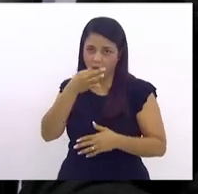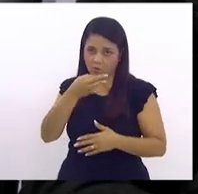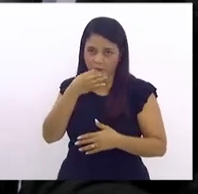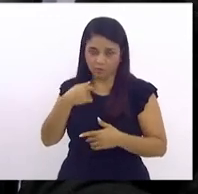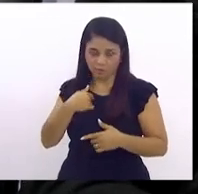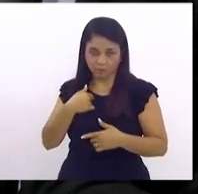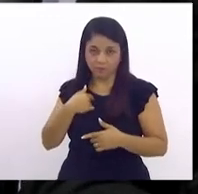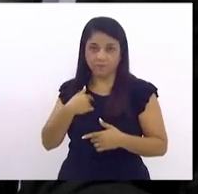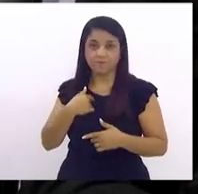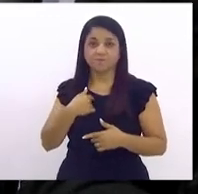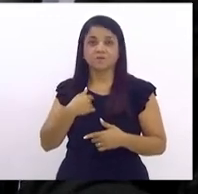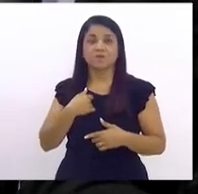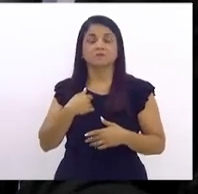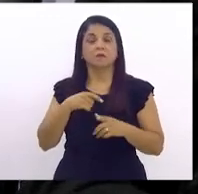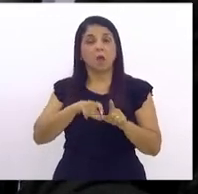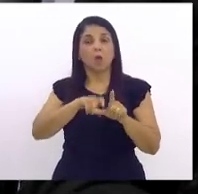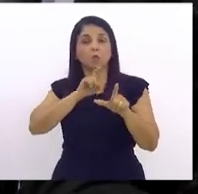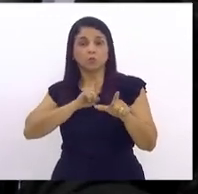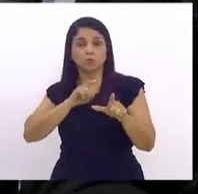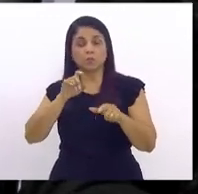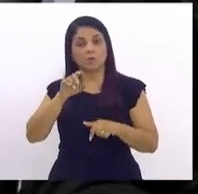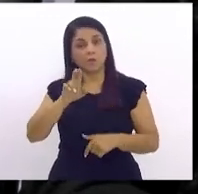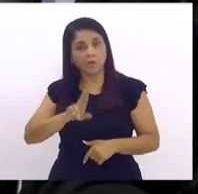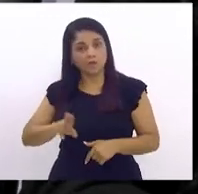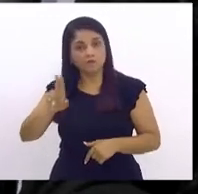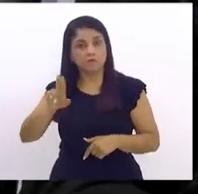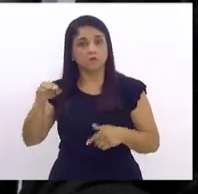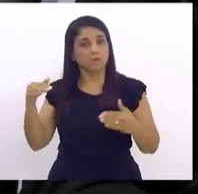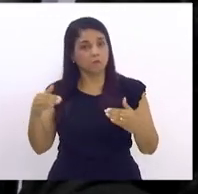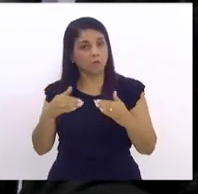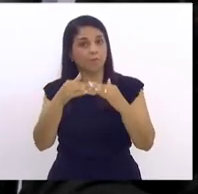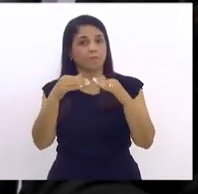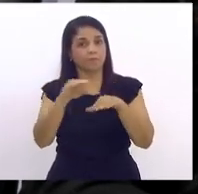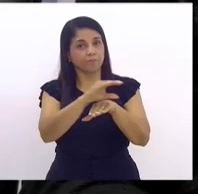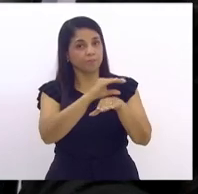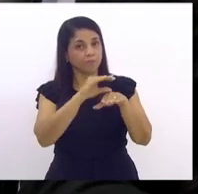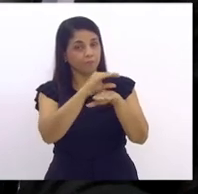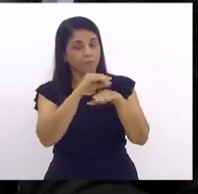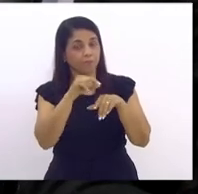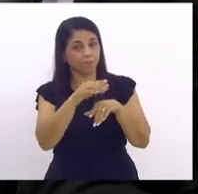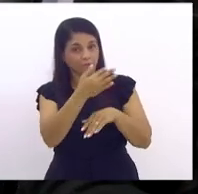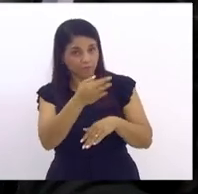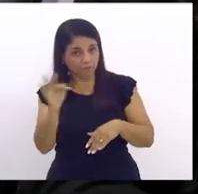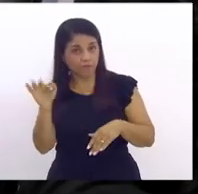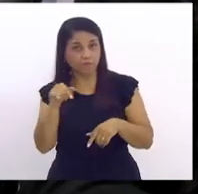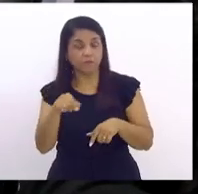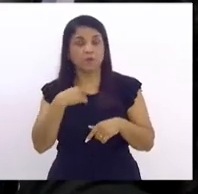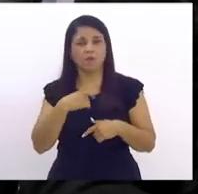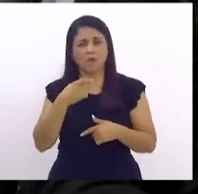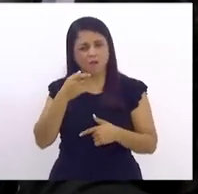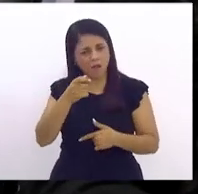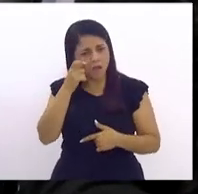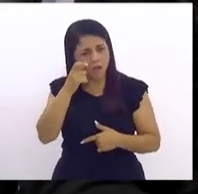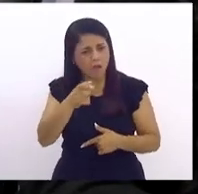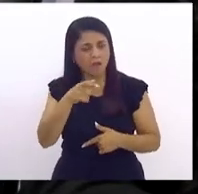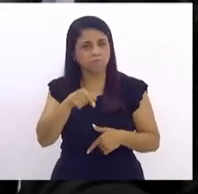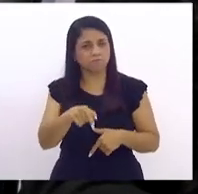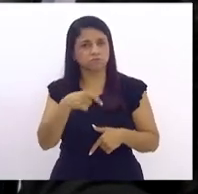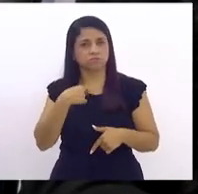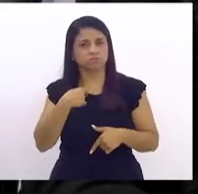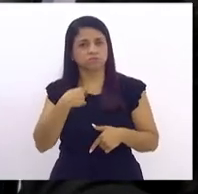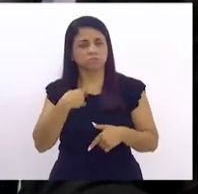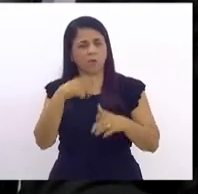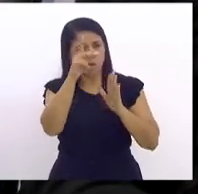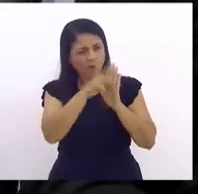da autonomia universitária que está na Constituição Federal. O que me chamou a atenção é que o projeto de lei de Vossa